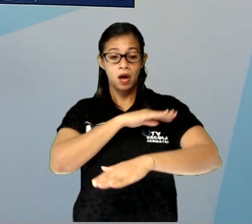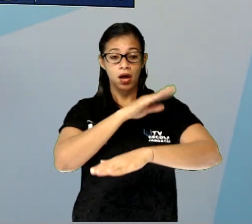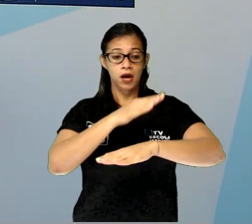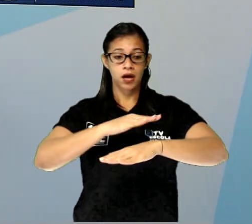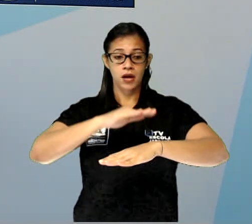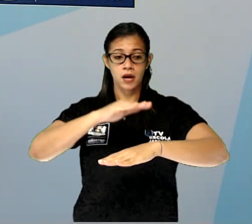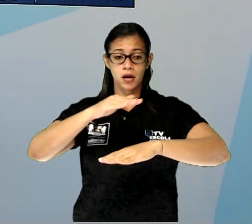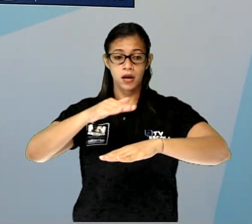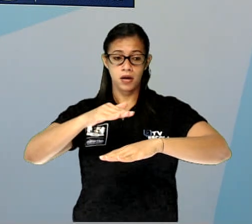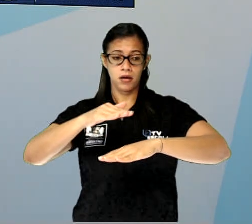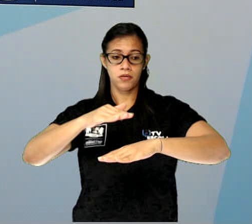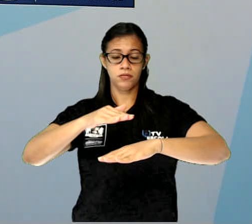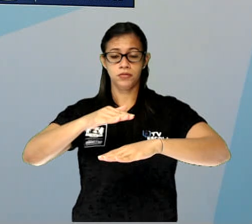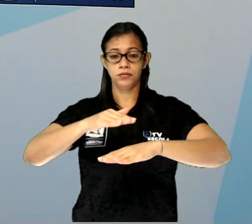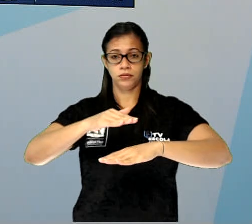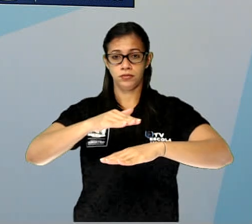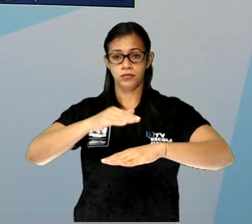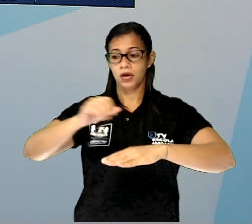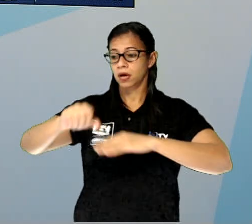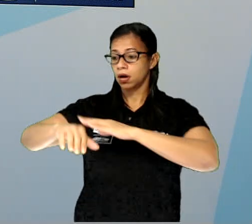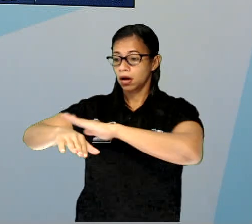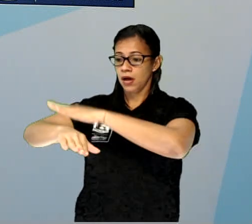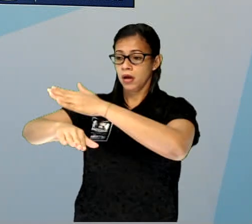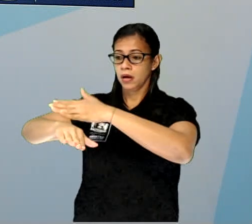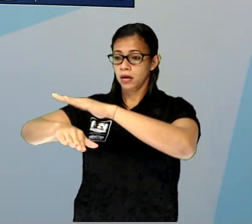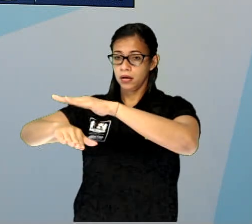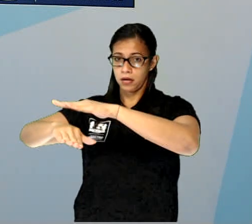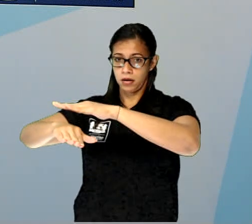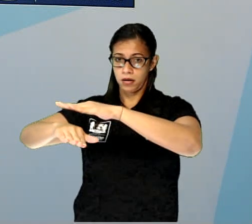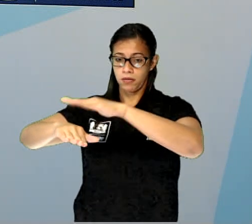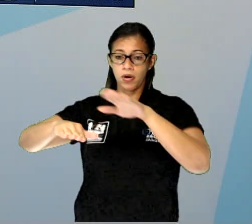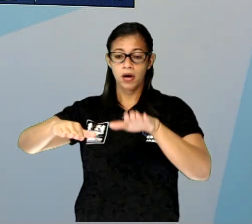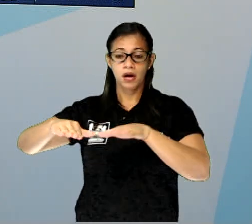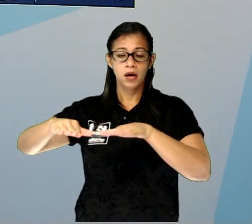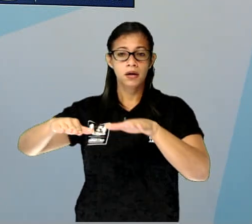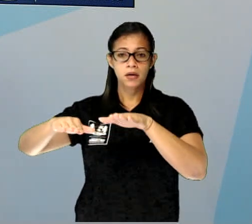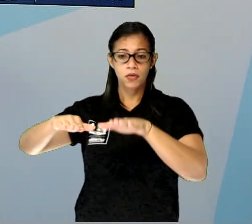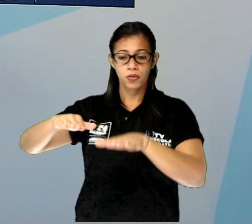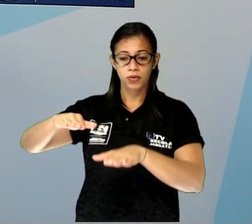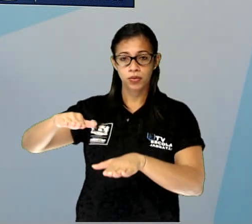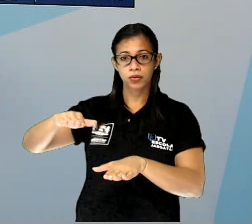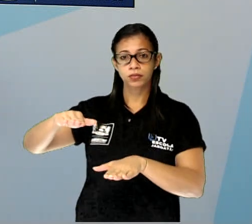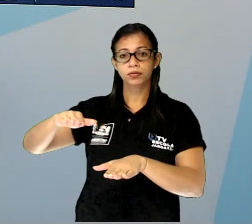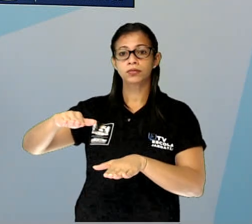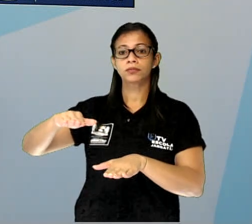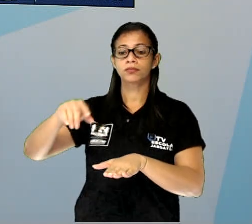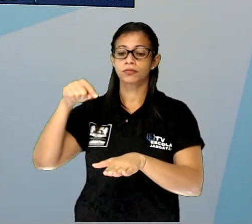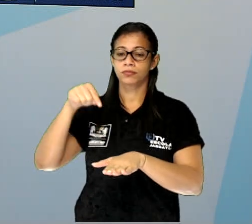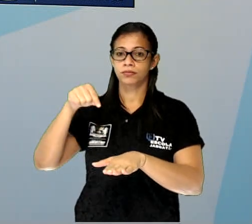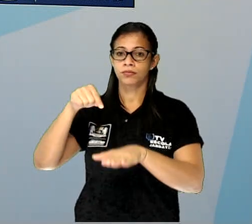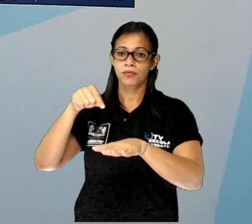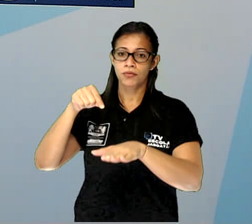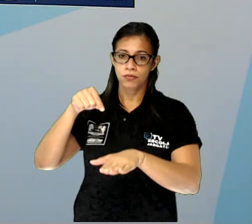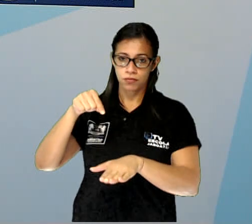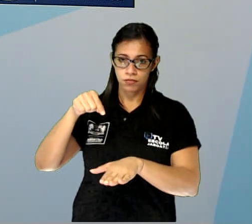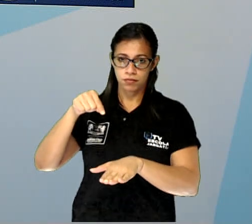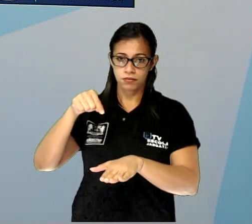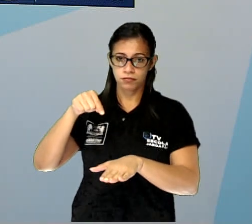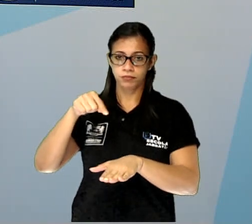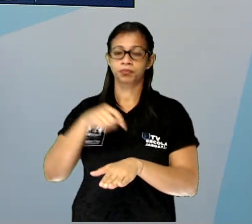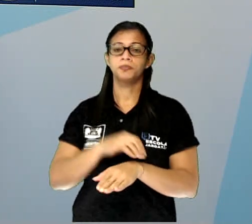E nessa região, você tem uma área mais baixa. Então, você tem ali uma depressão, chamada de depressão